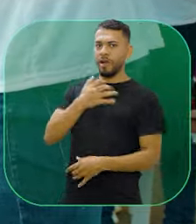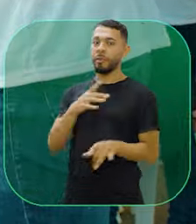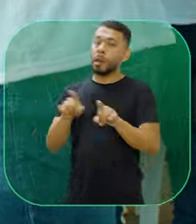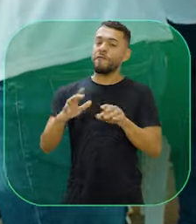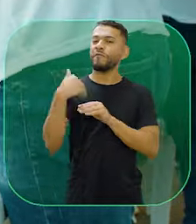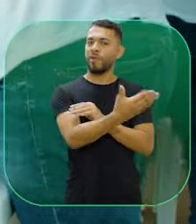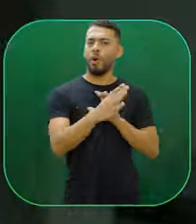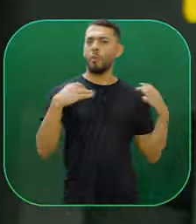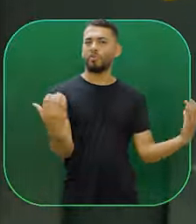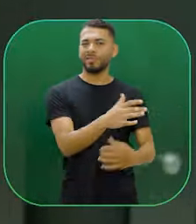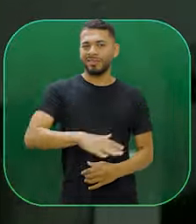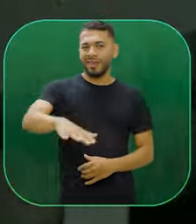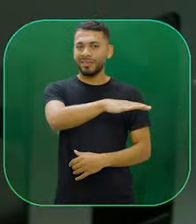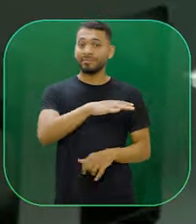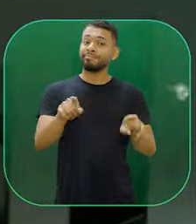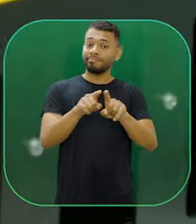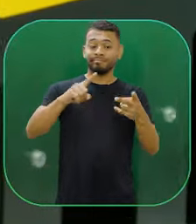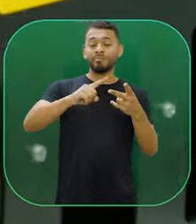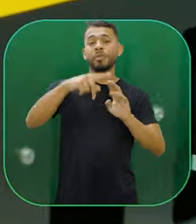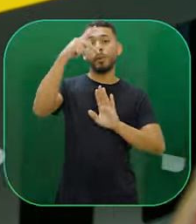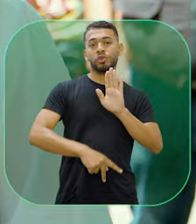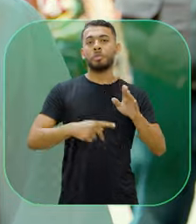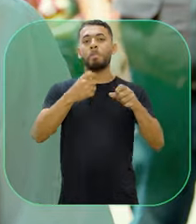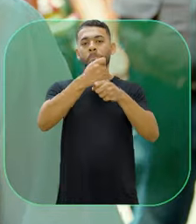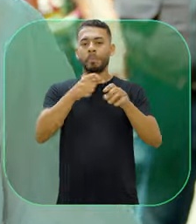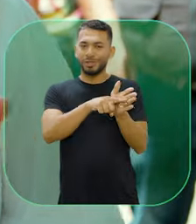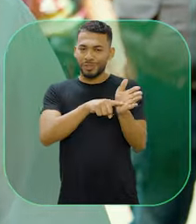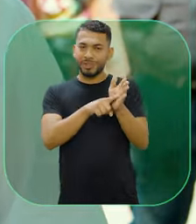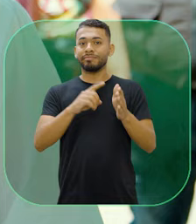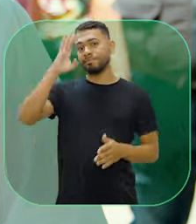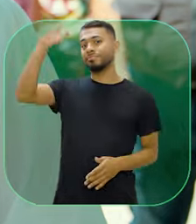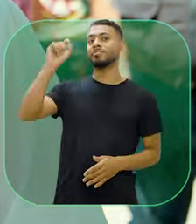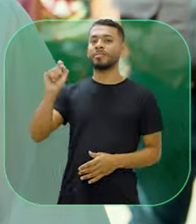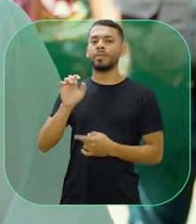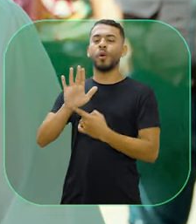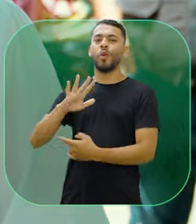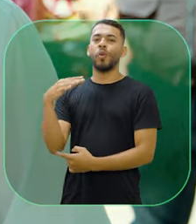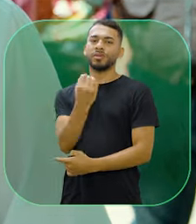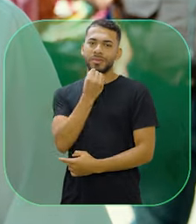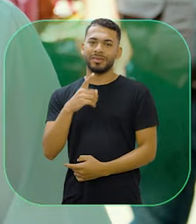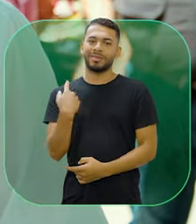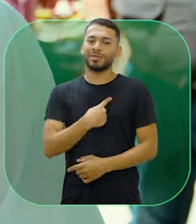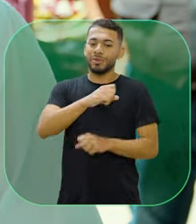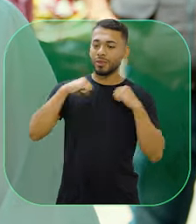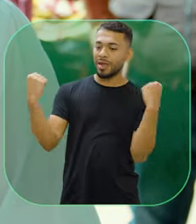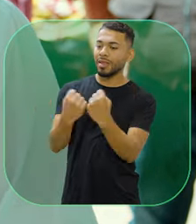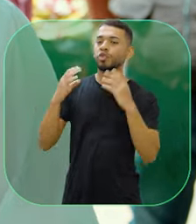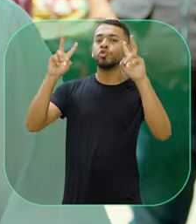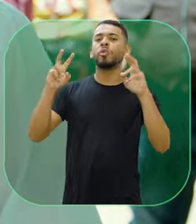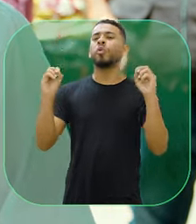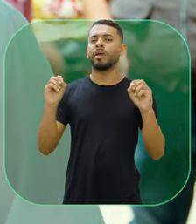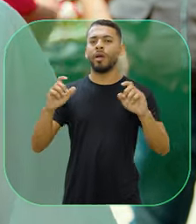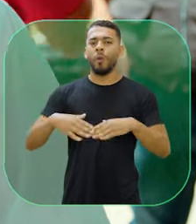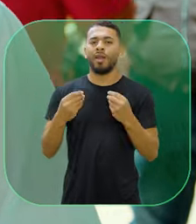dentro da instituição, mas na comunidade, os projetos de pesquisa e, principalmente, trazer para eles ao conhecimento da nossa sociedade a qualidade